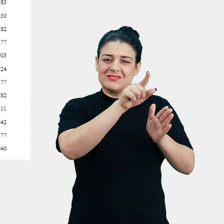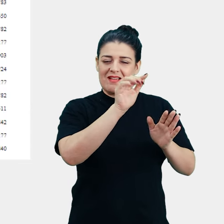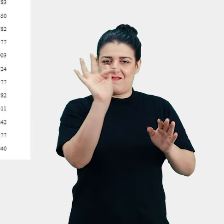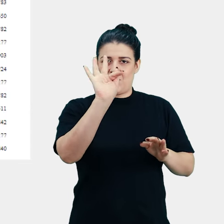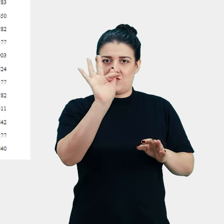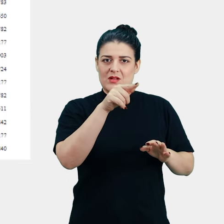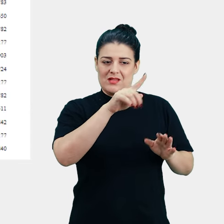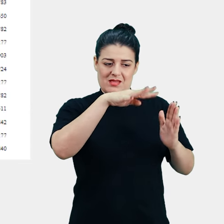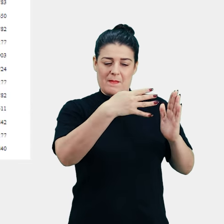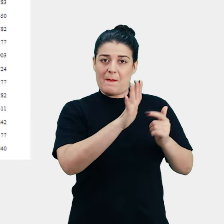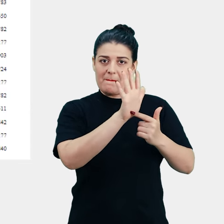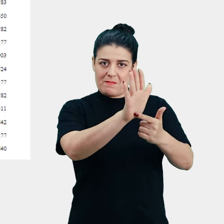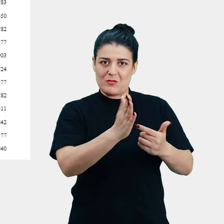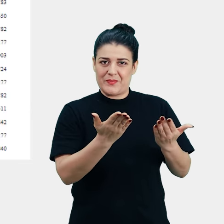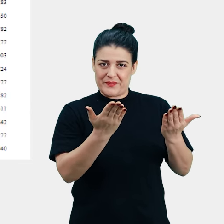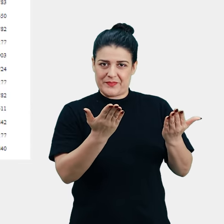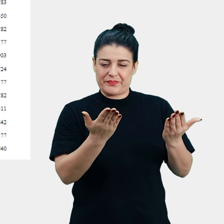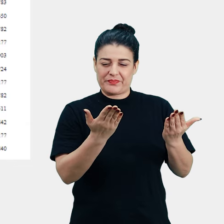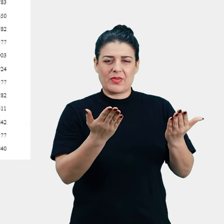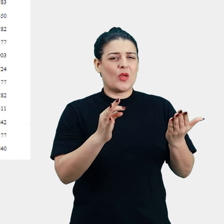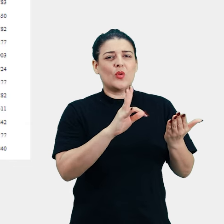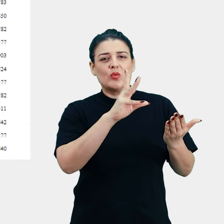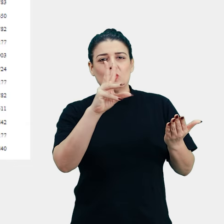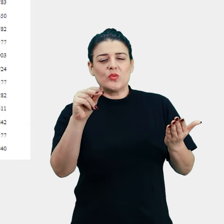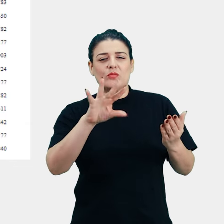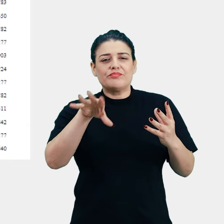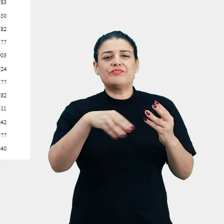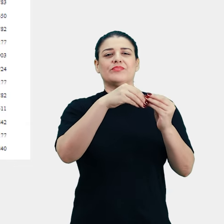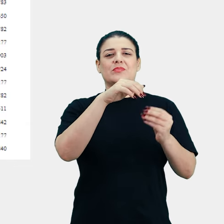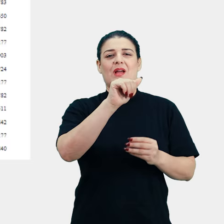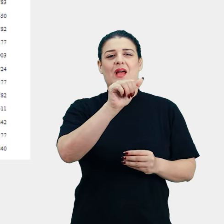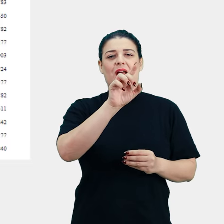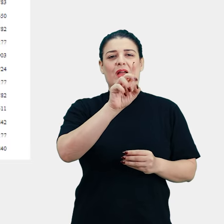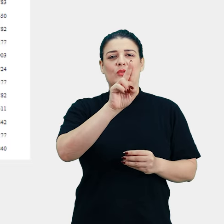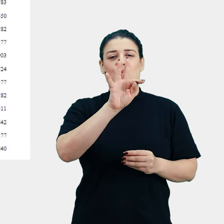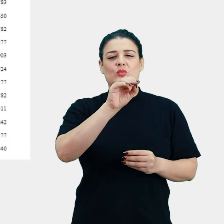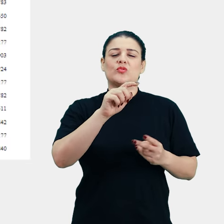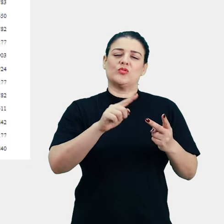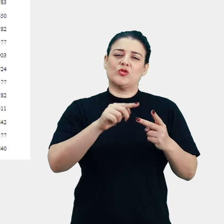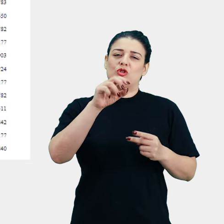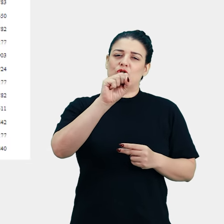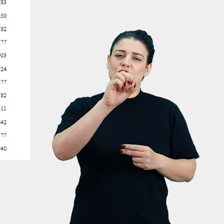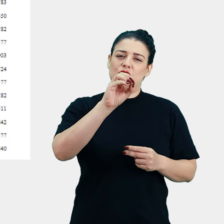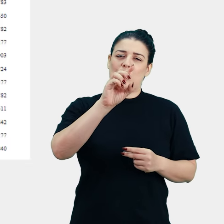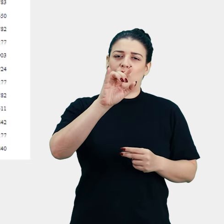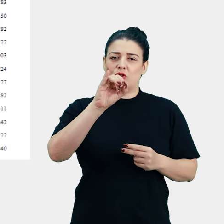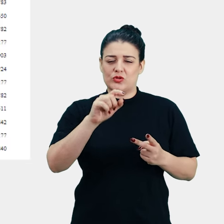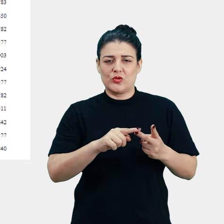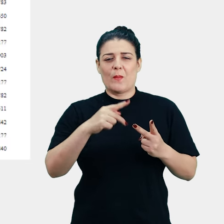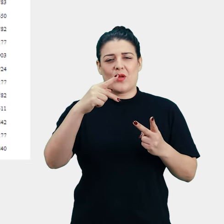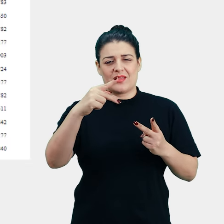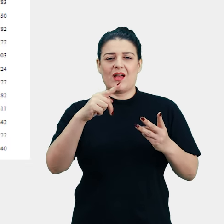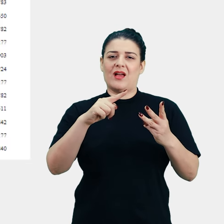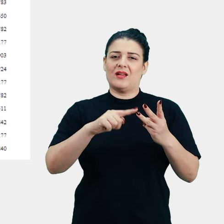essa tabela aqui, mostrando todos os adultos, tá? viaduto de sódio, de potássio, de